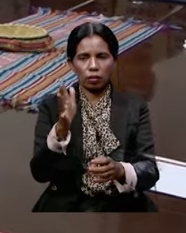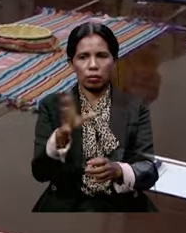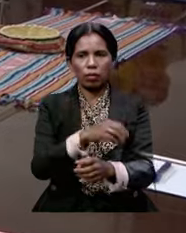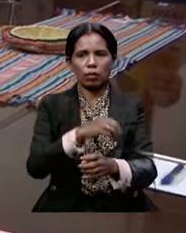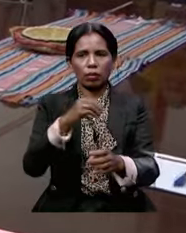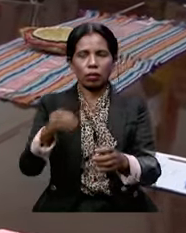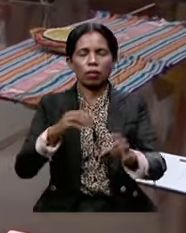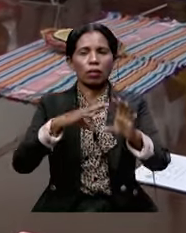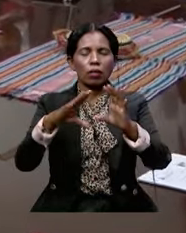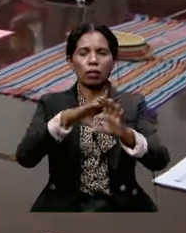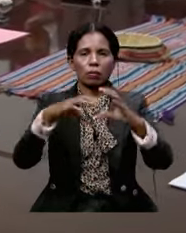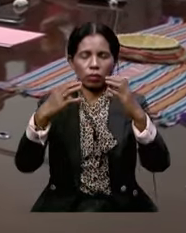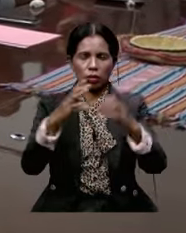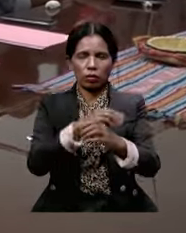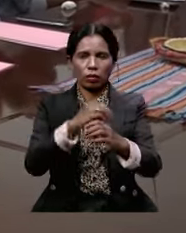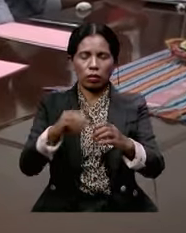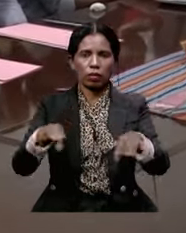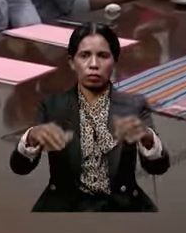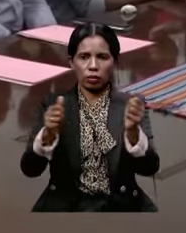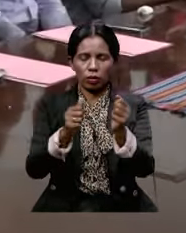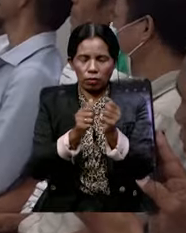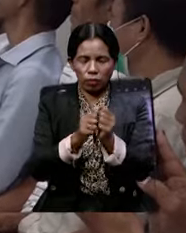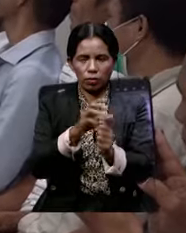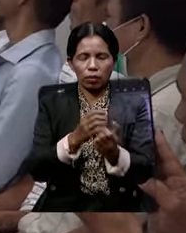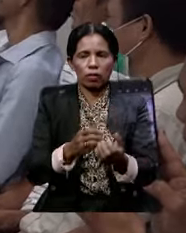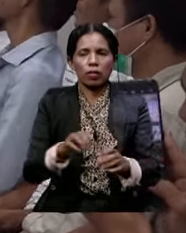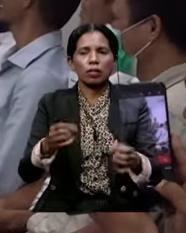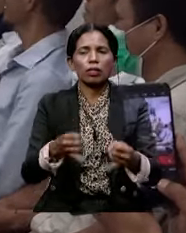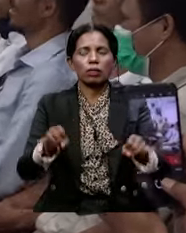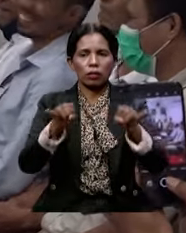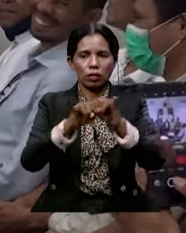empoderamento comunitário tokonida resin no reforça instituição